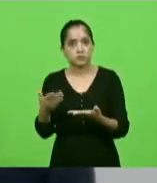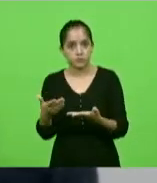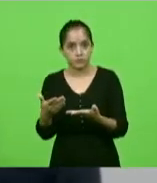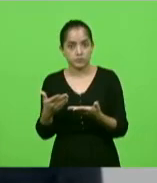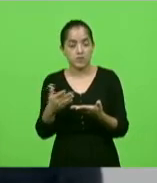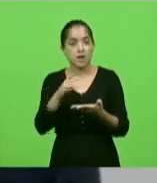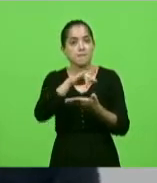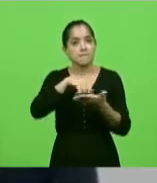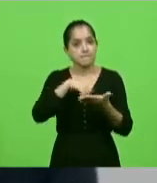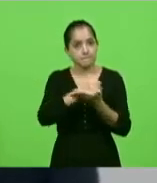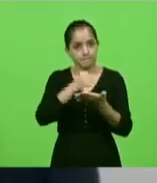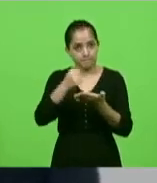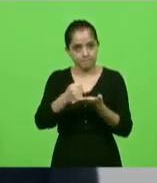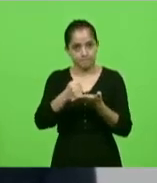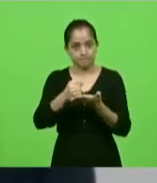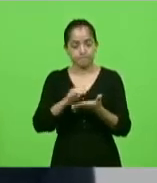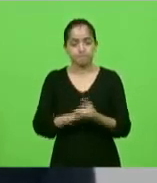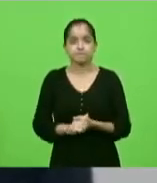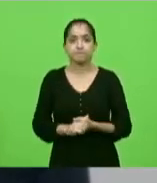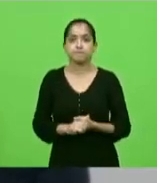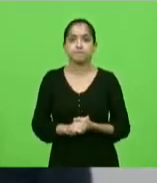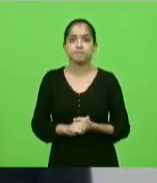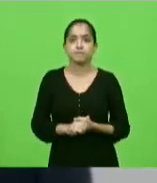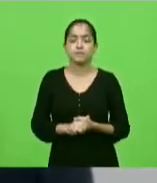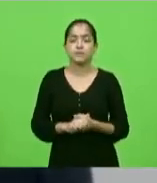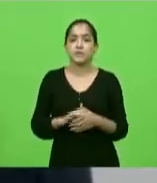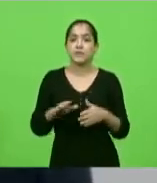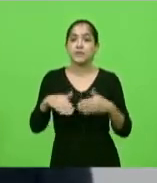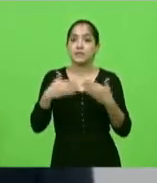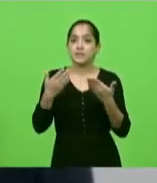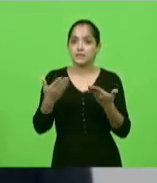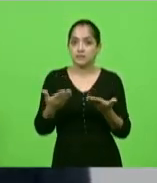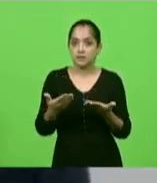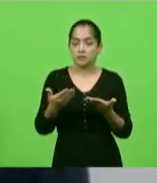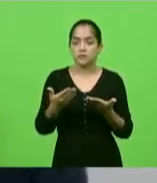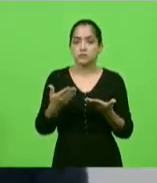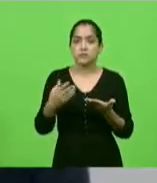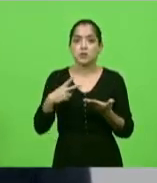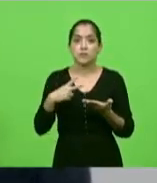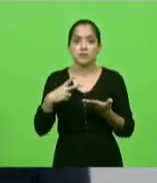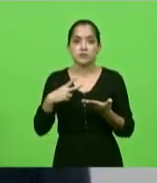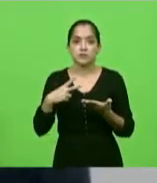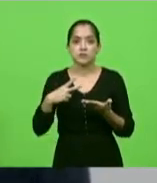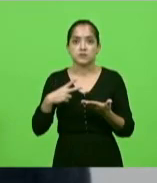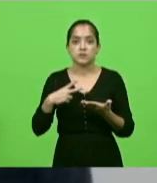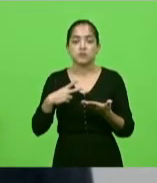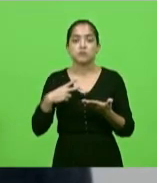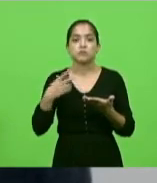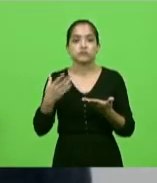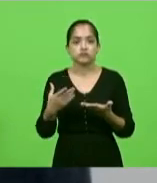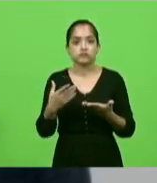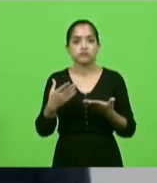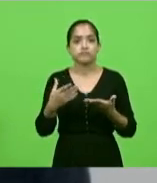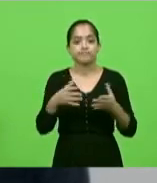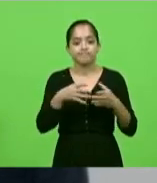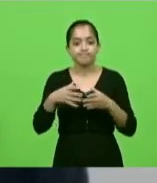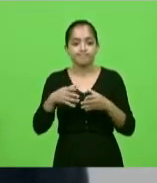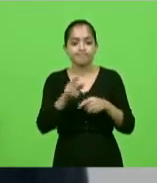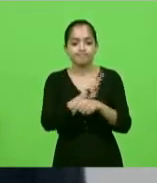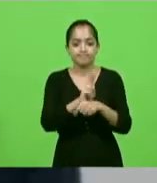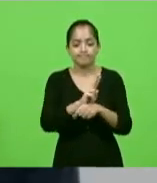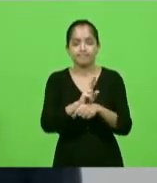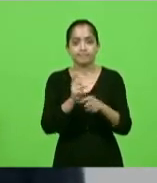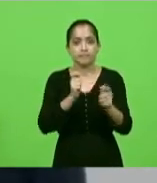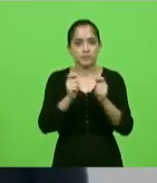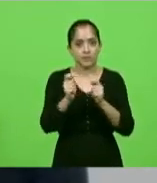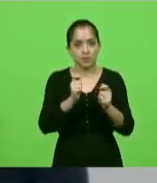referida contratação. Portanto, no particular, patente a intervenção dos meios de controle e fiscalização